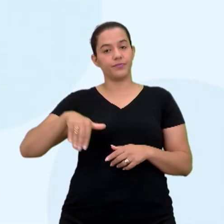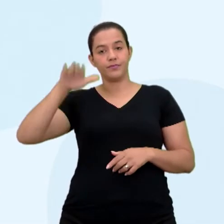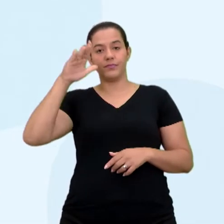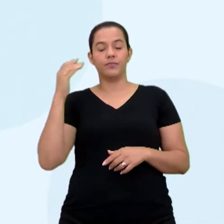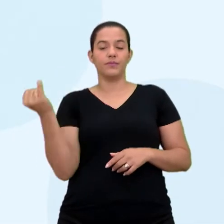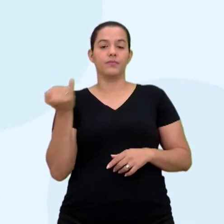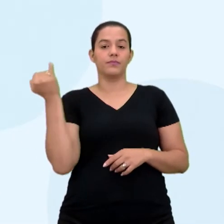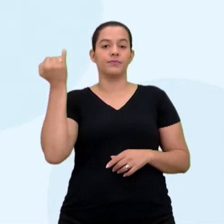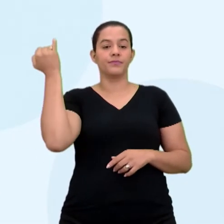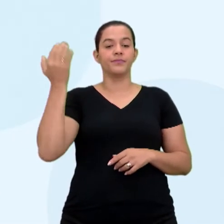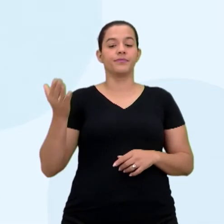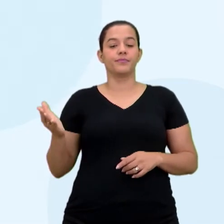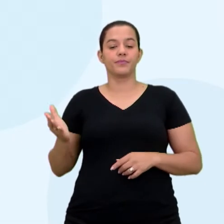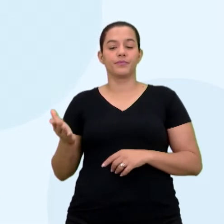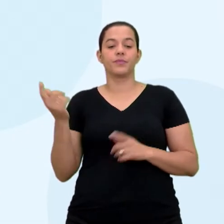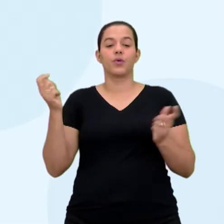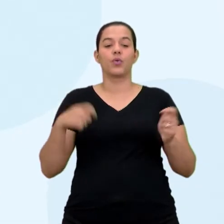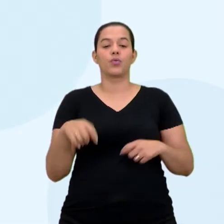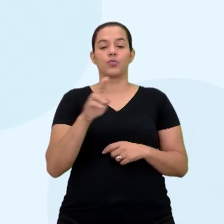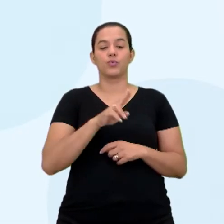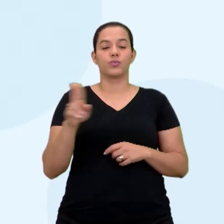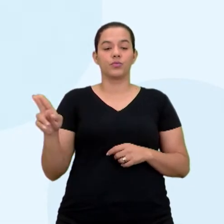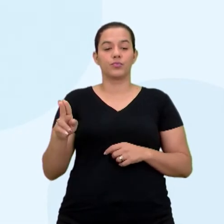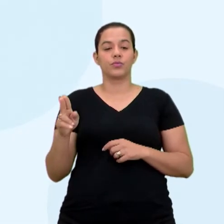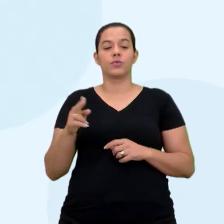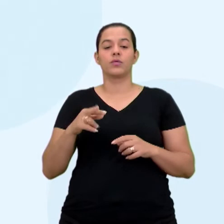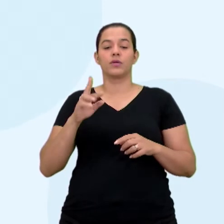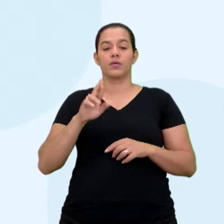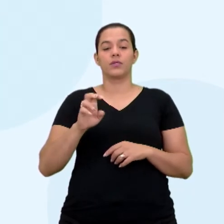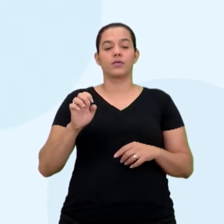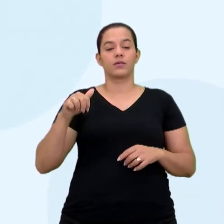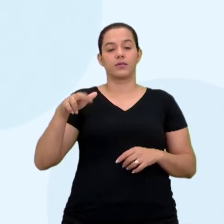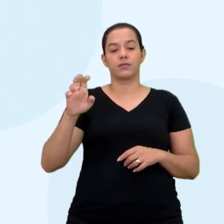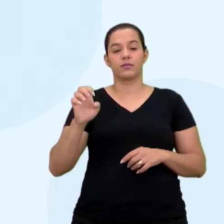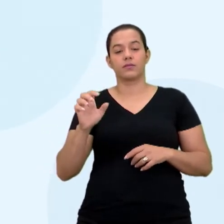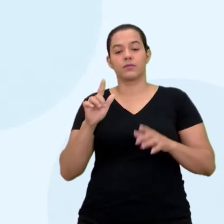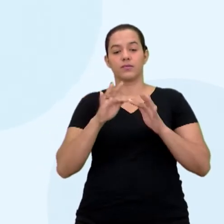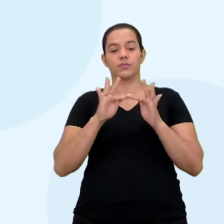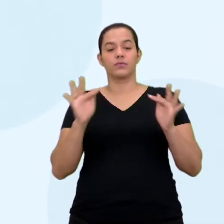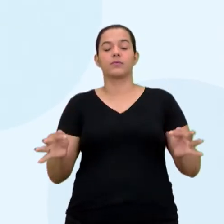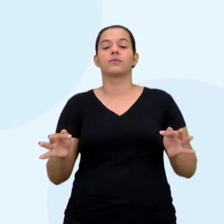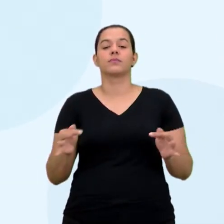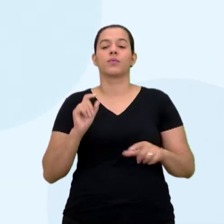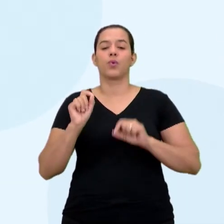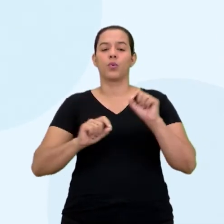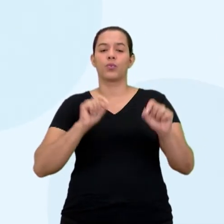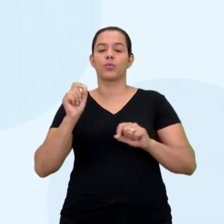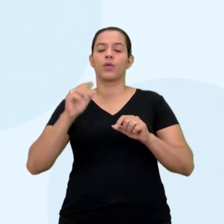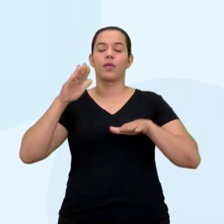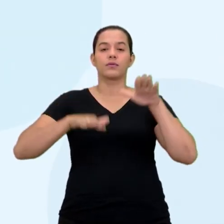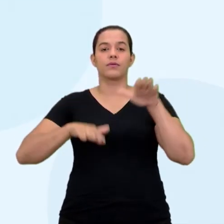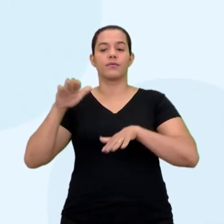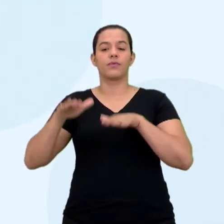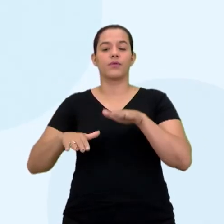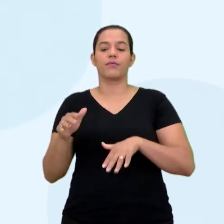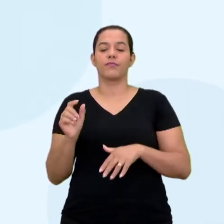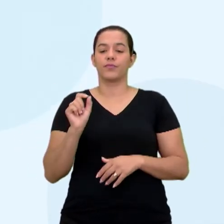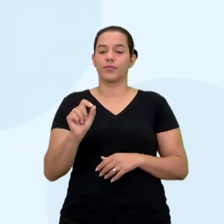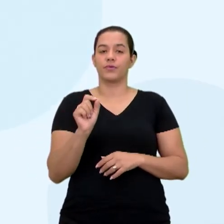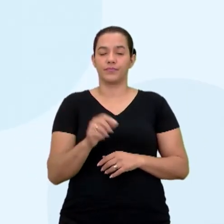sobre uma variável dependente, chamamos aí de regressão simples, né? Poxa, mas o que é essa variável independente,